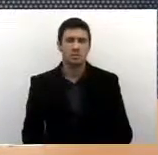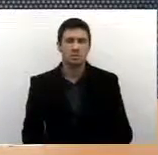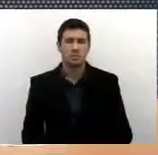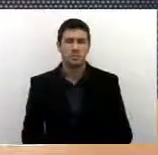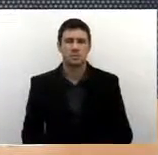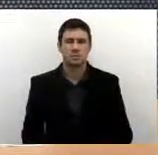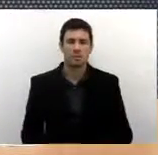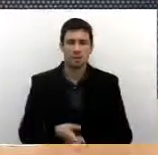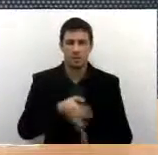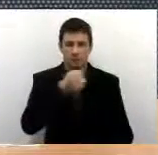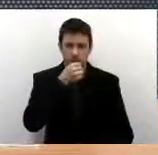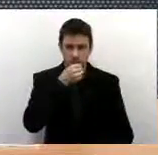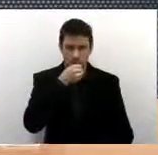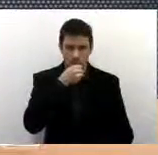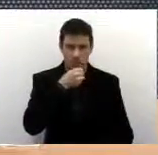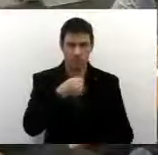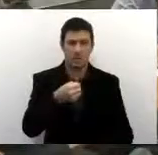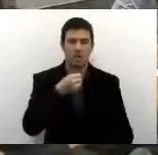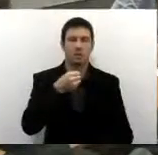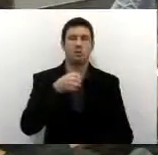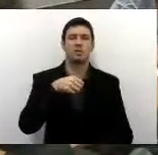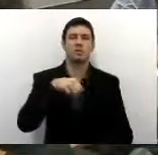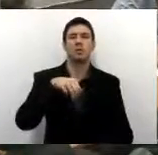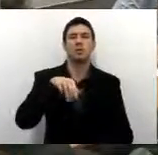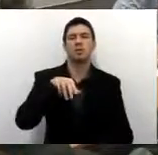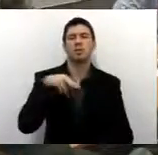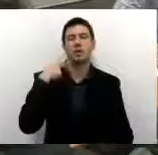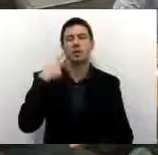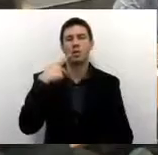Com a palavra, nobre vereador Guti.